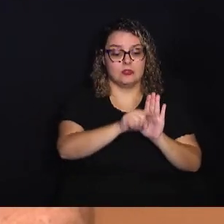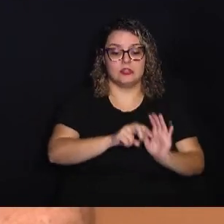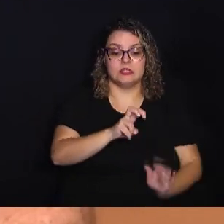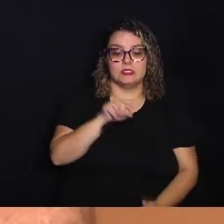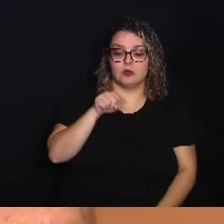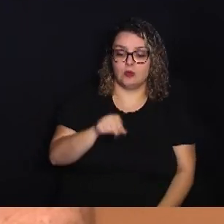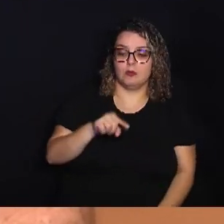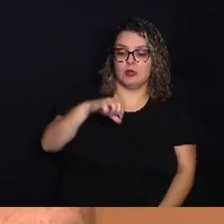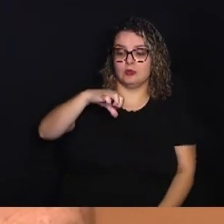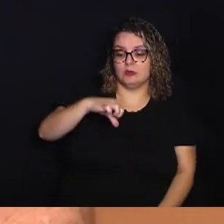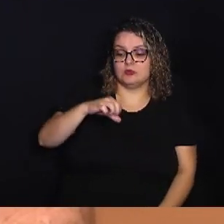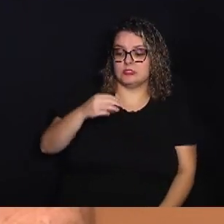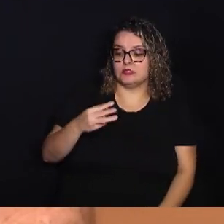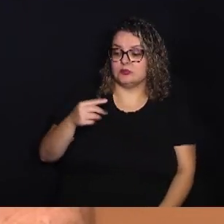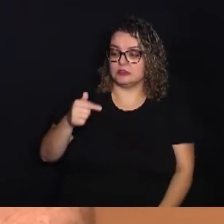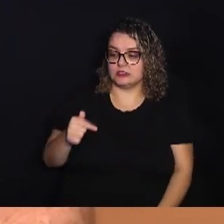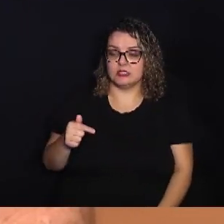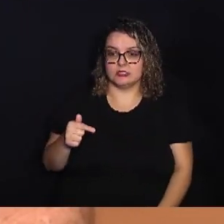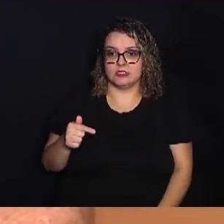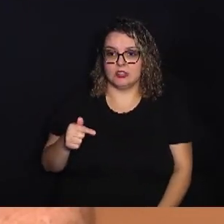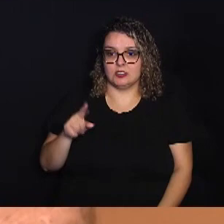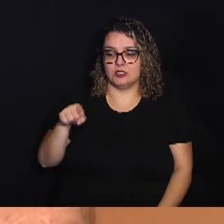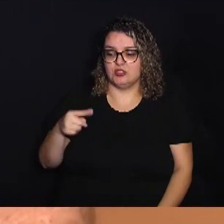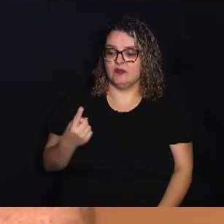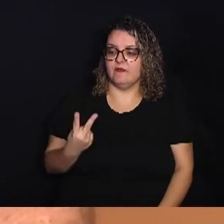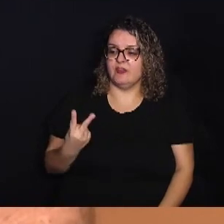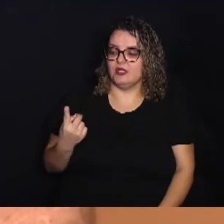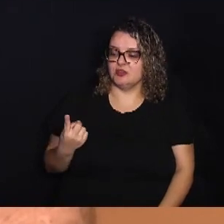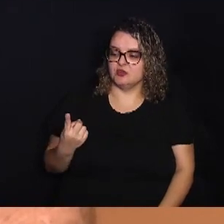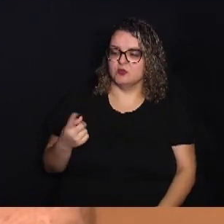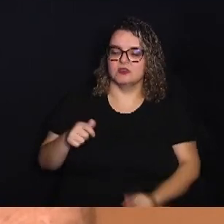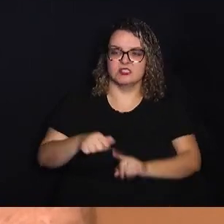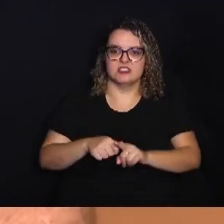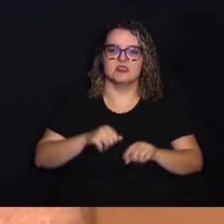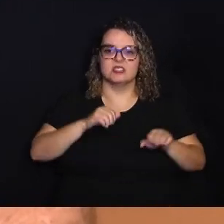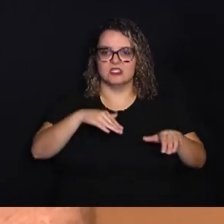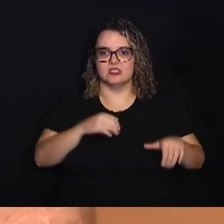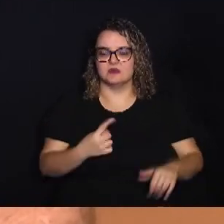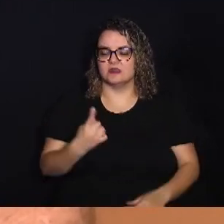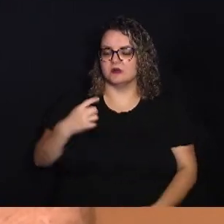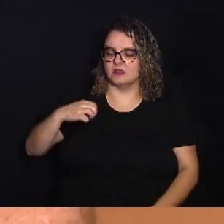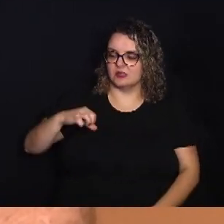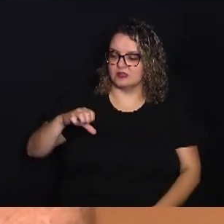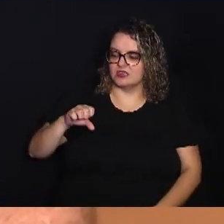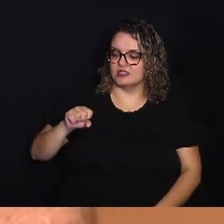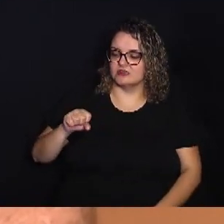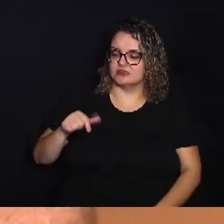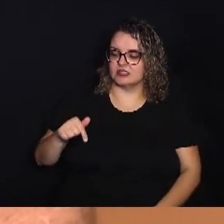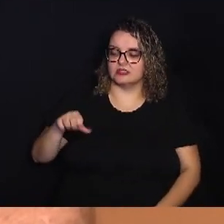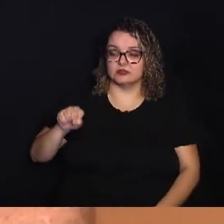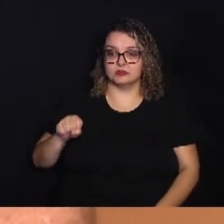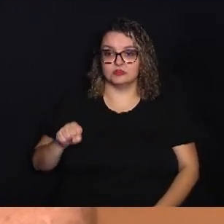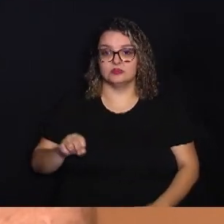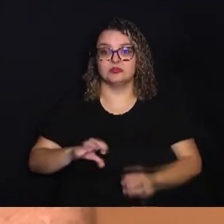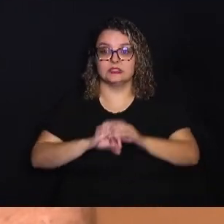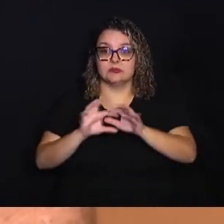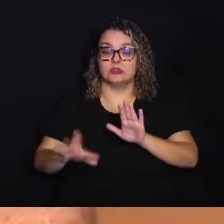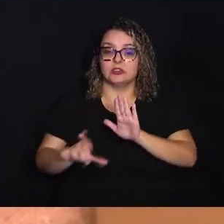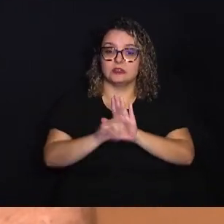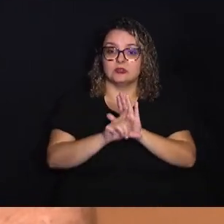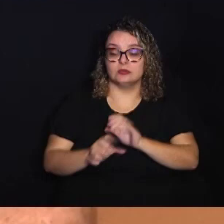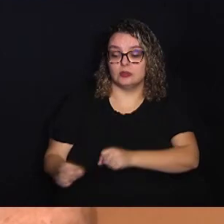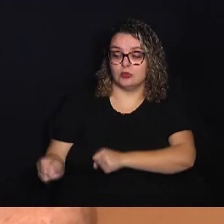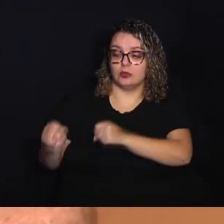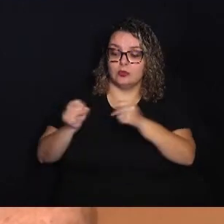número 5987 de 21 de setembro de 1988 que O Poder